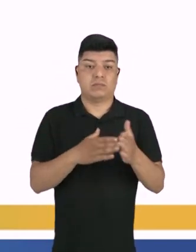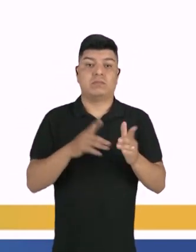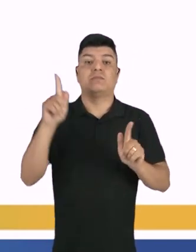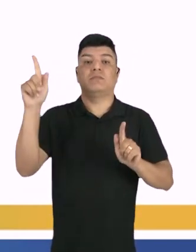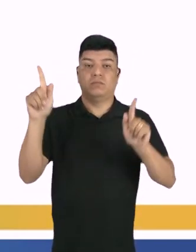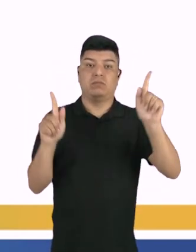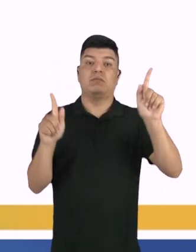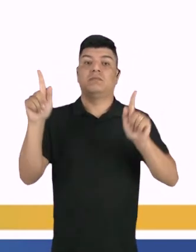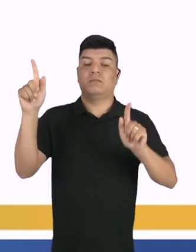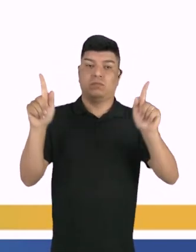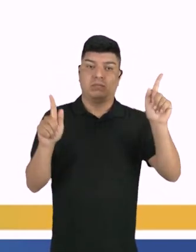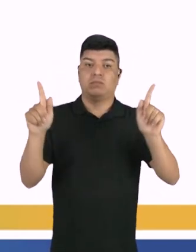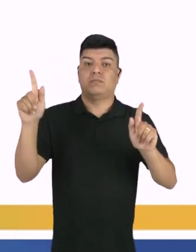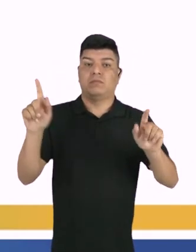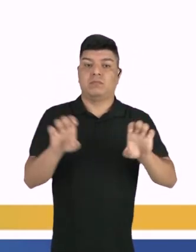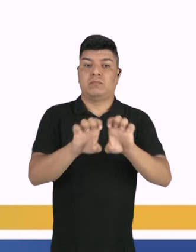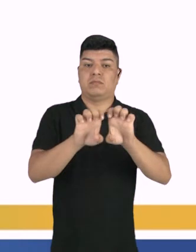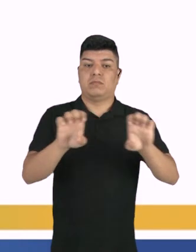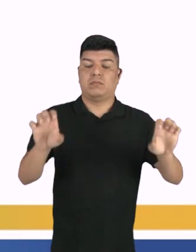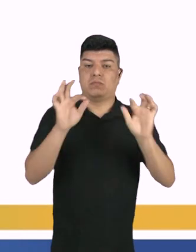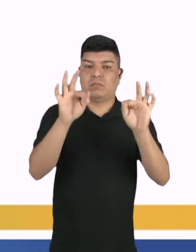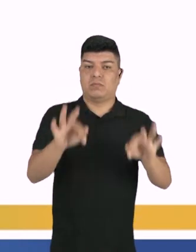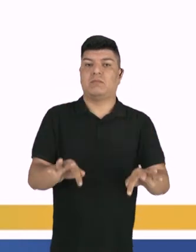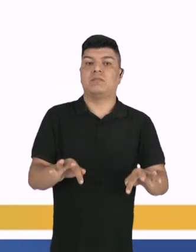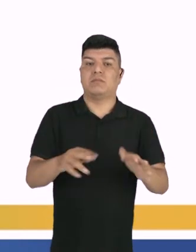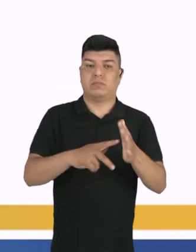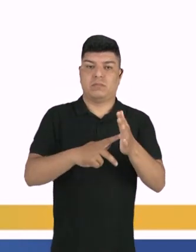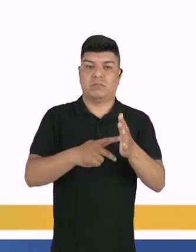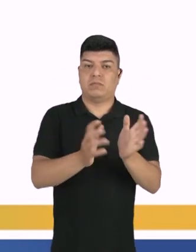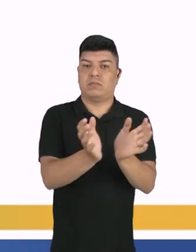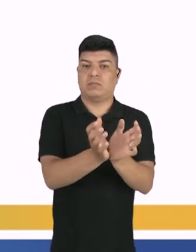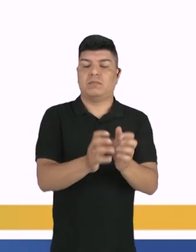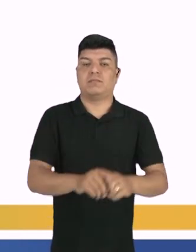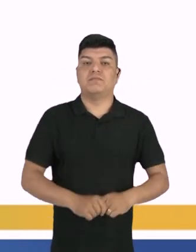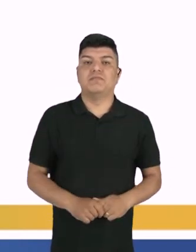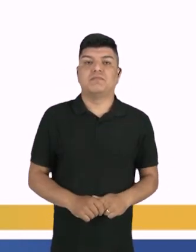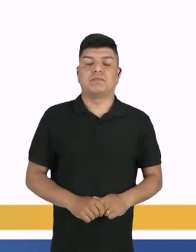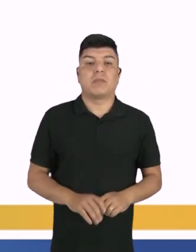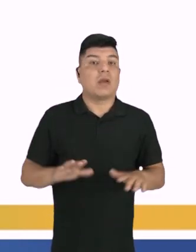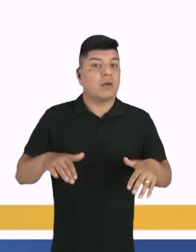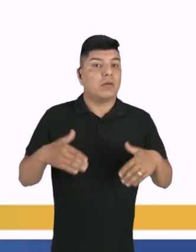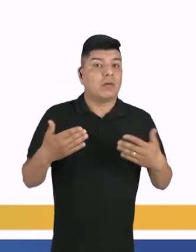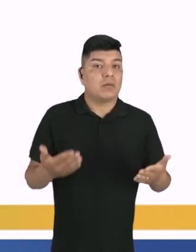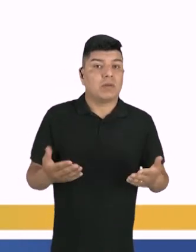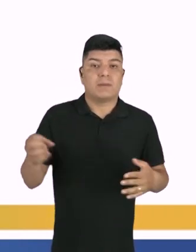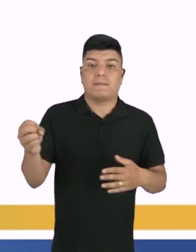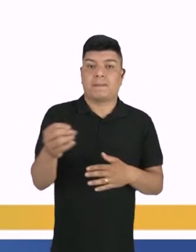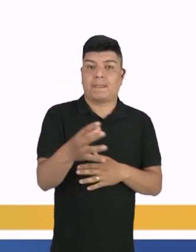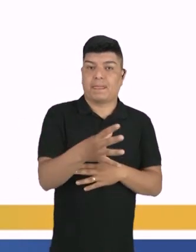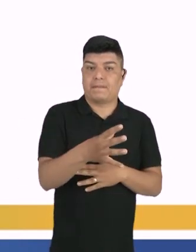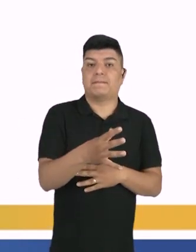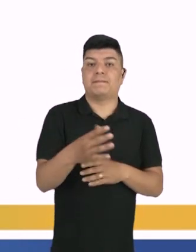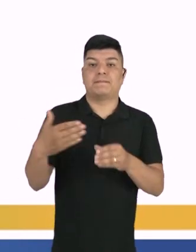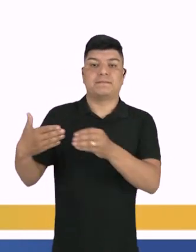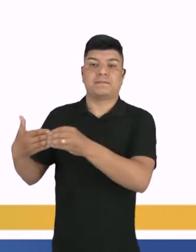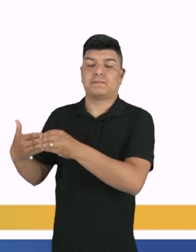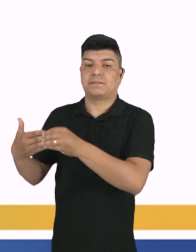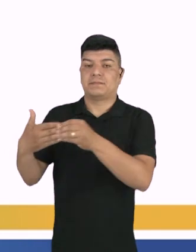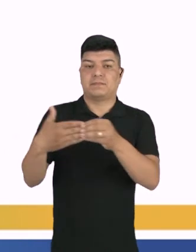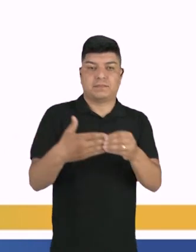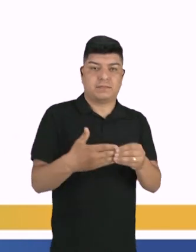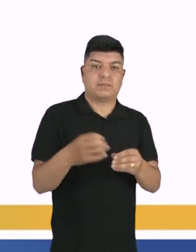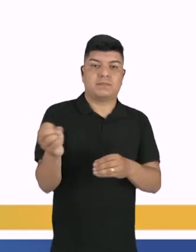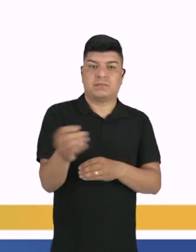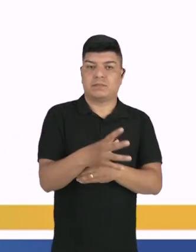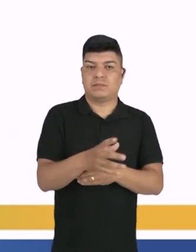greve, fim da estrutura sindical corporativista, ou seja, quais foram as inovações trazidas por esse